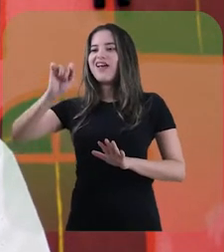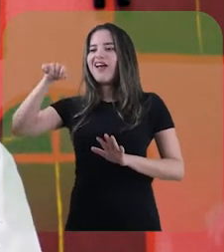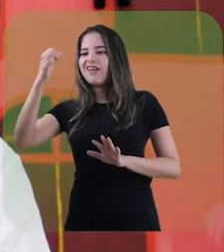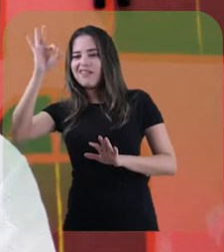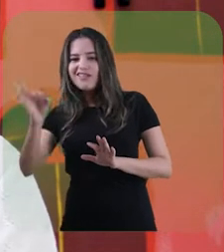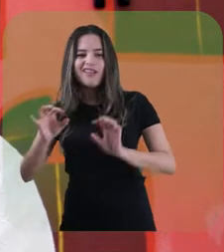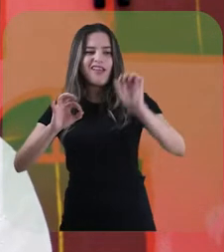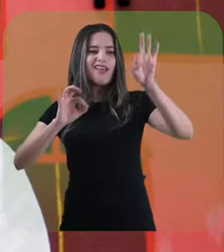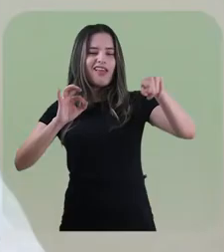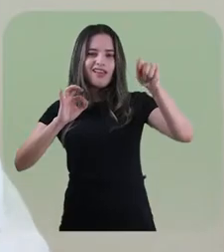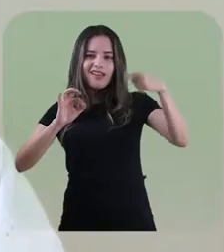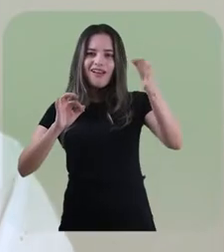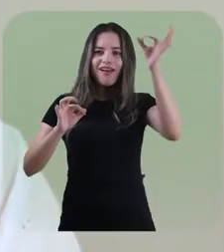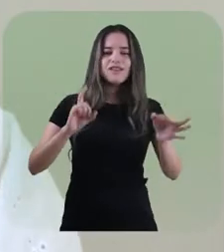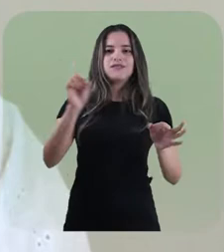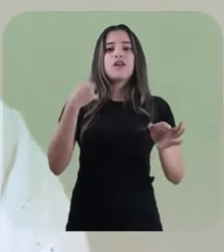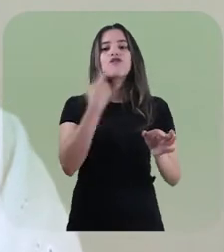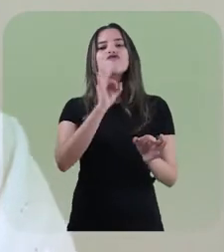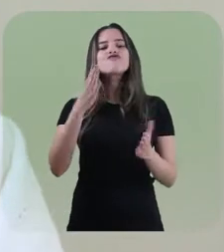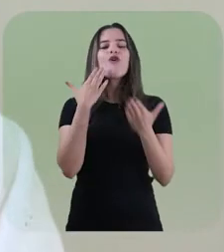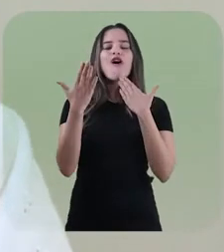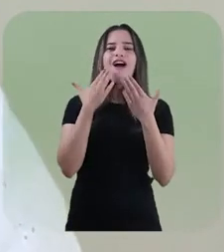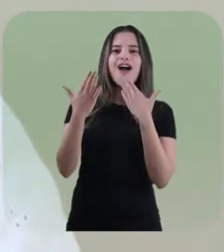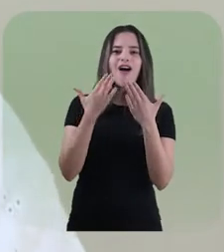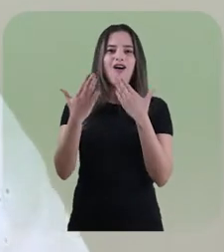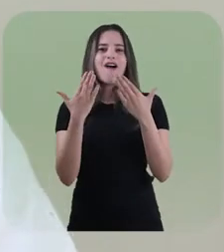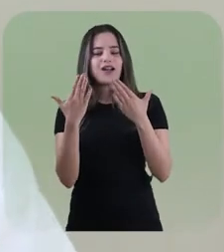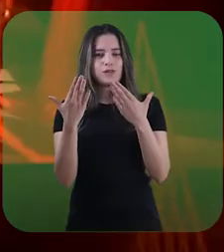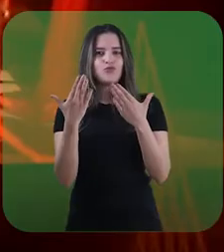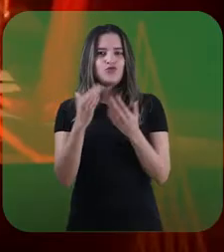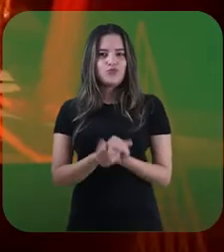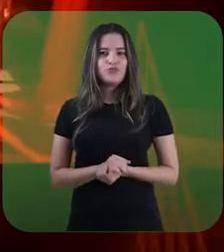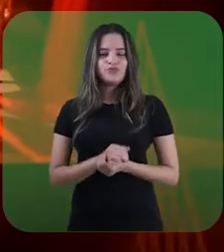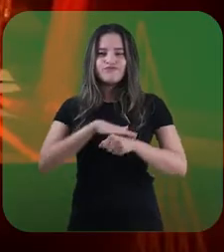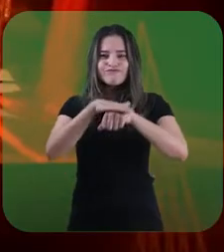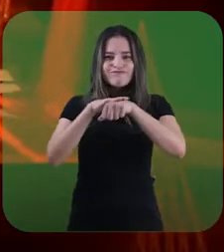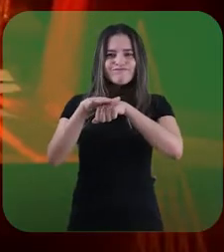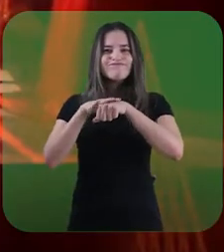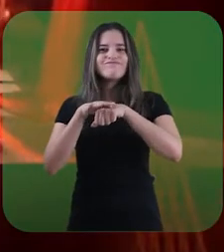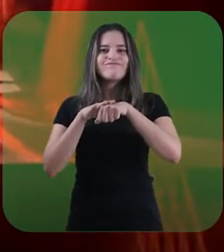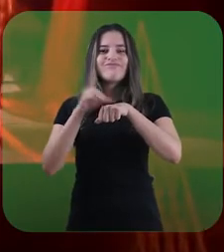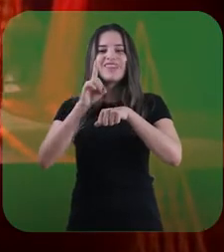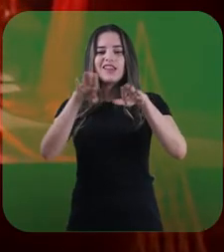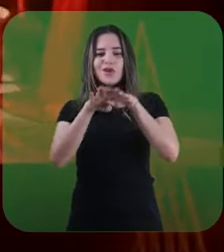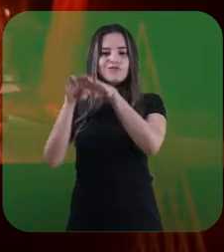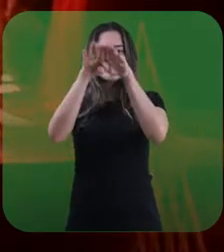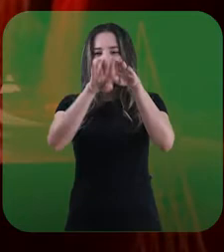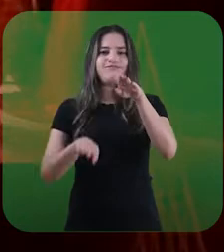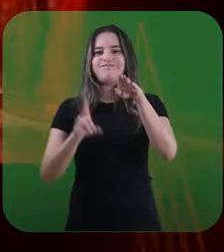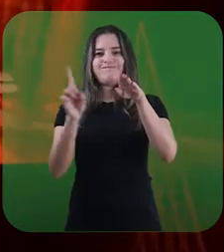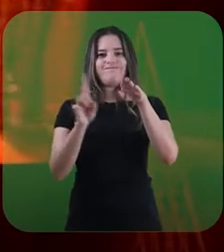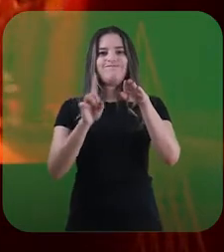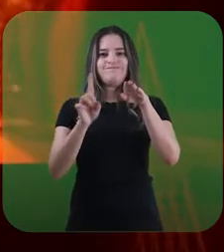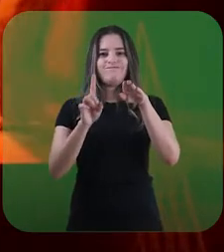não tem essa coisa aí a gente aí só aquilo a gente só de alonga a gente não assume é esse